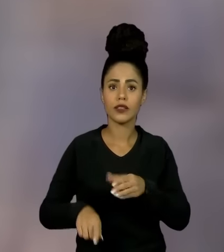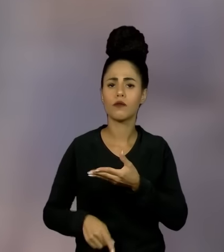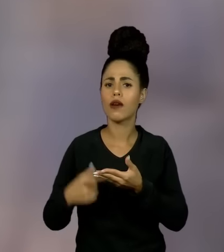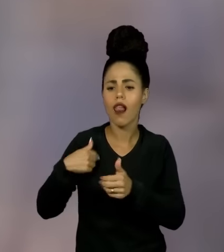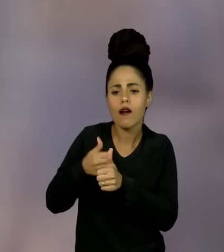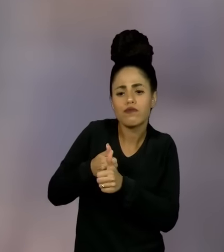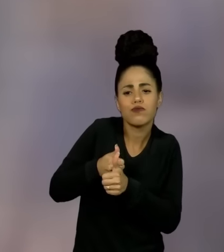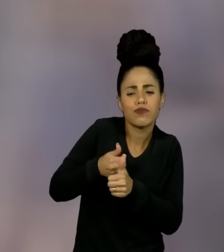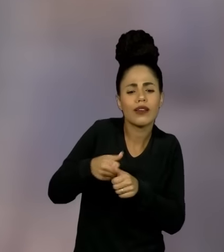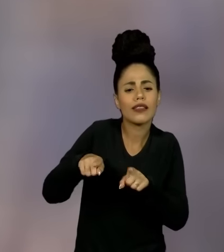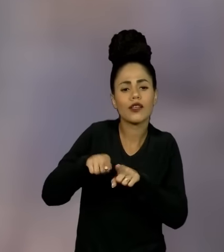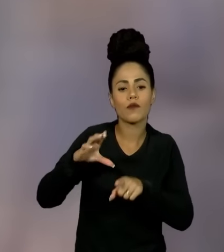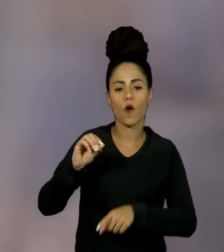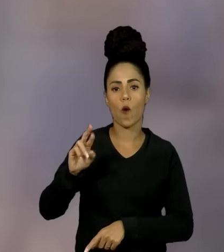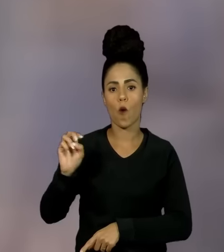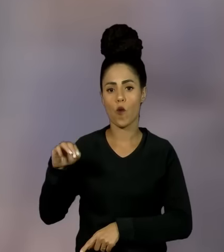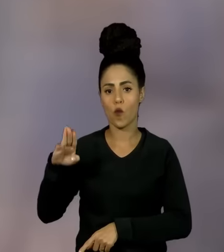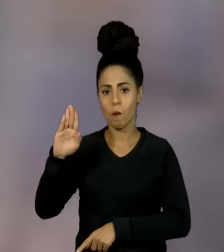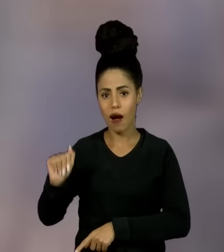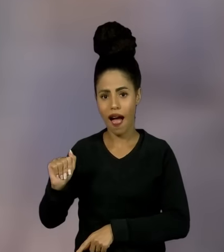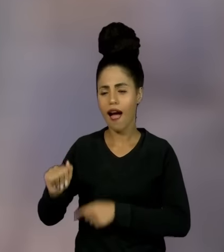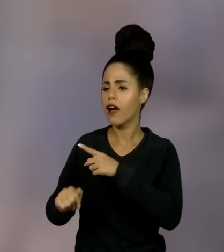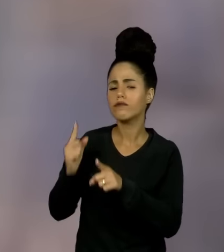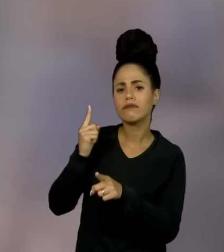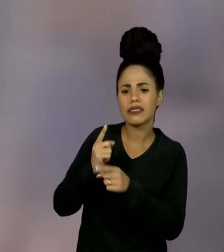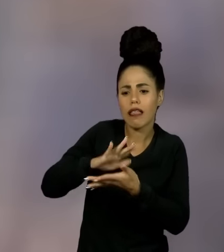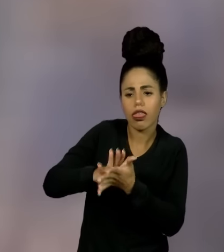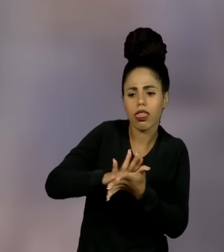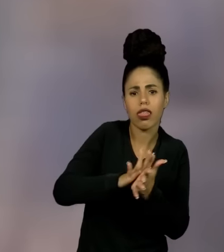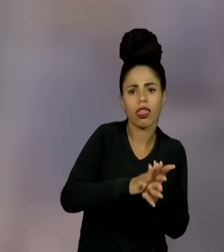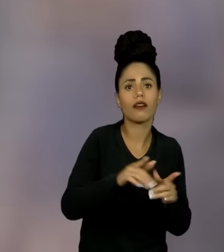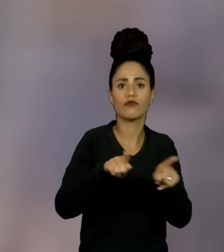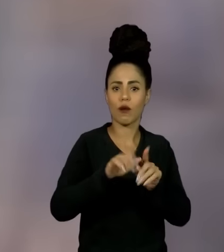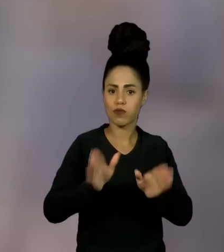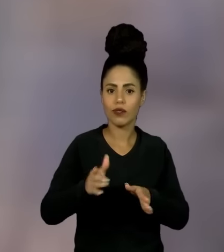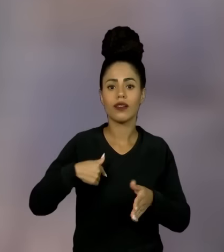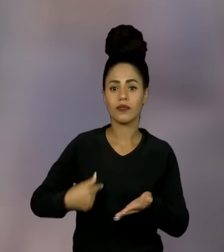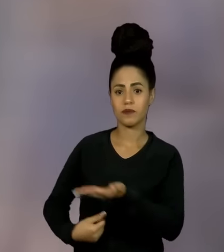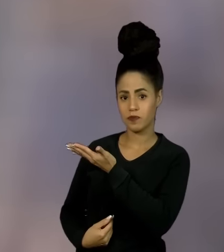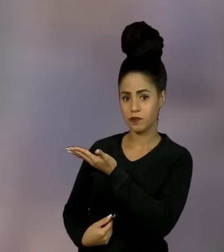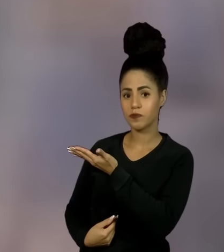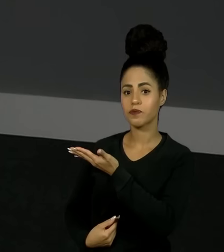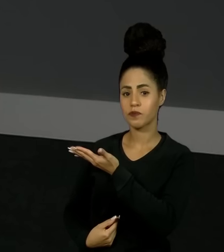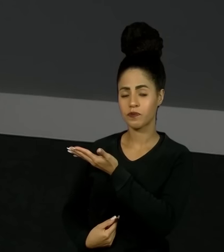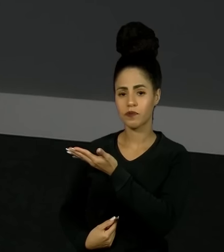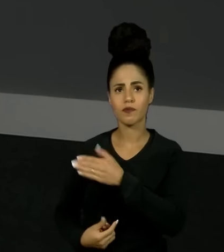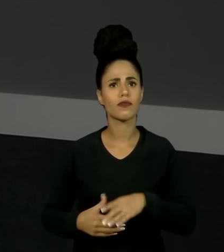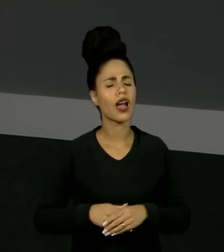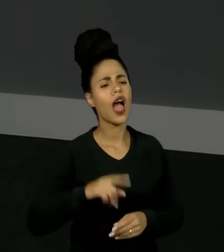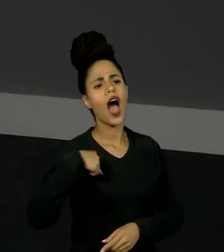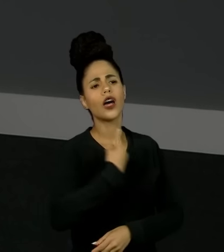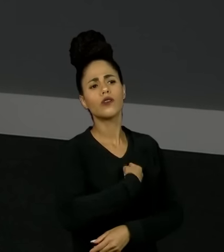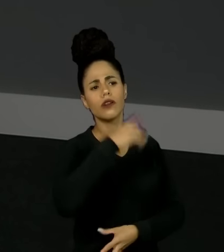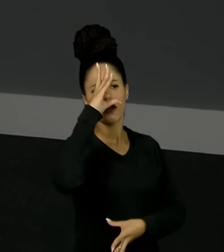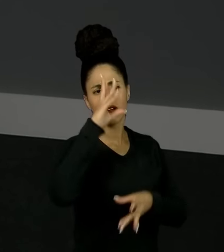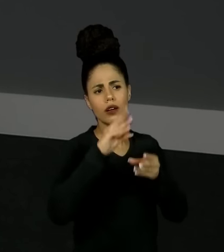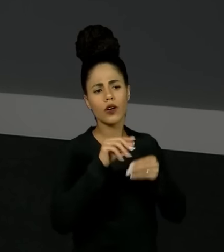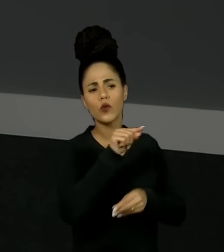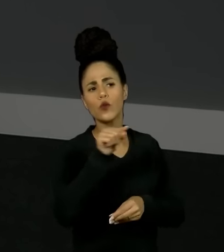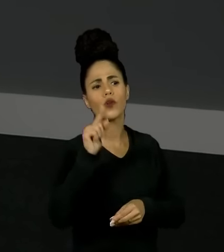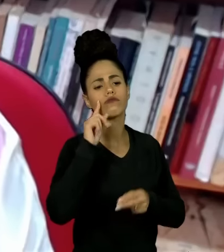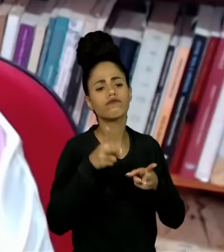a Corumbá, alguns vestígios foram destruídos pelo pisoteio do gado. A gente entende o